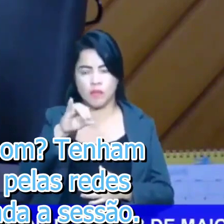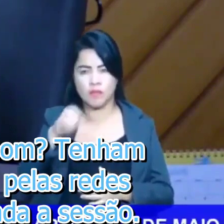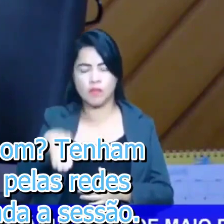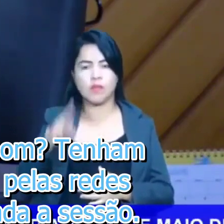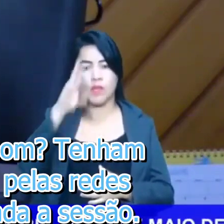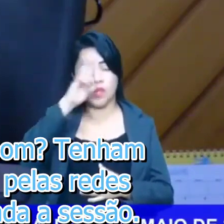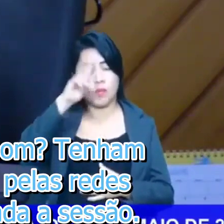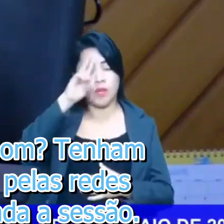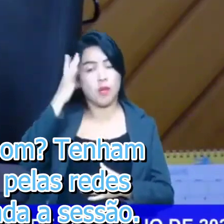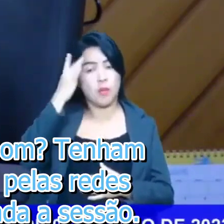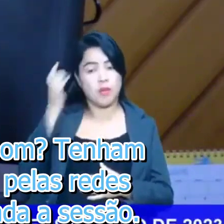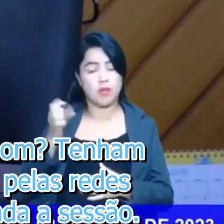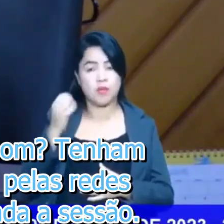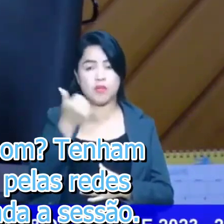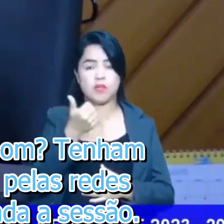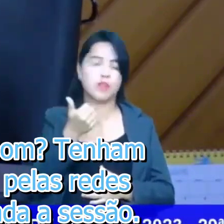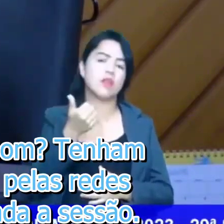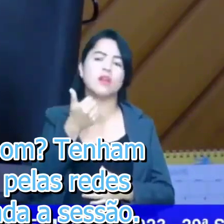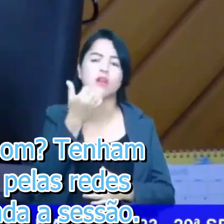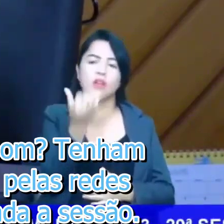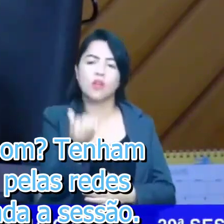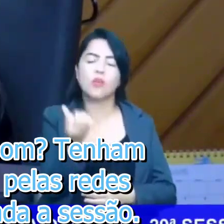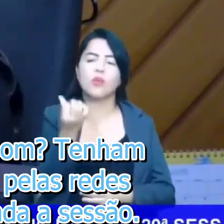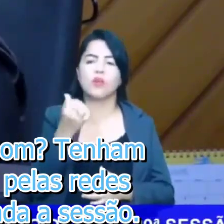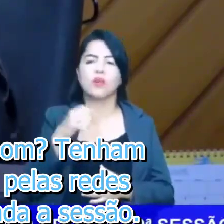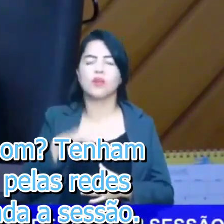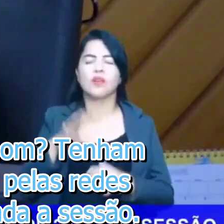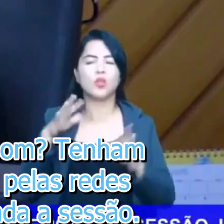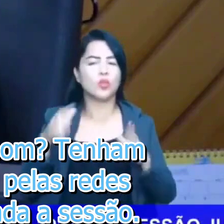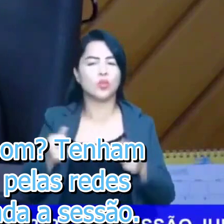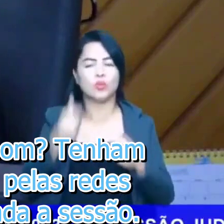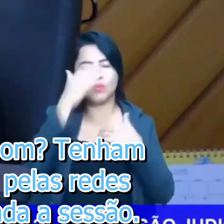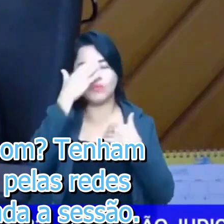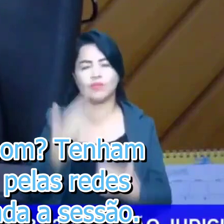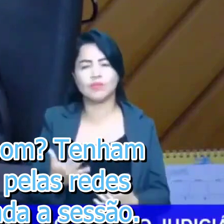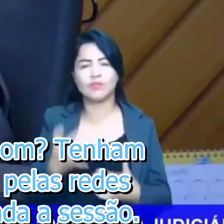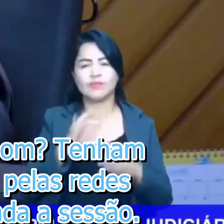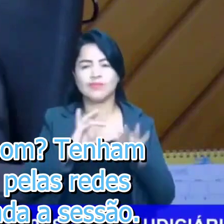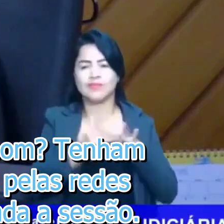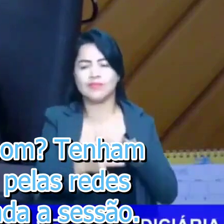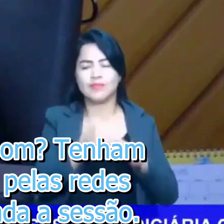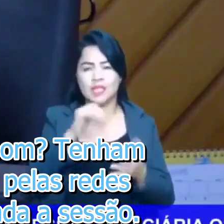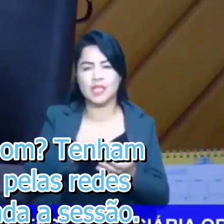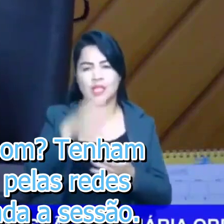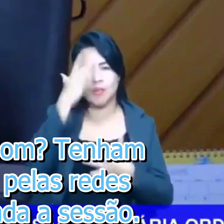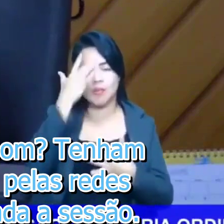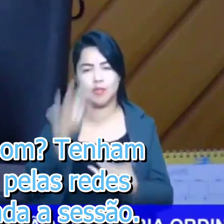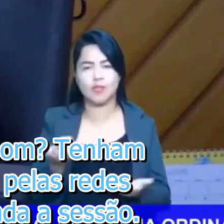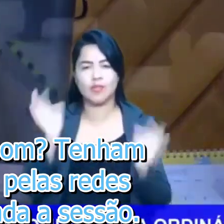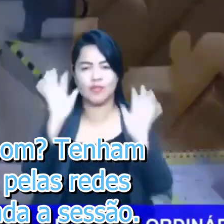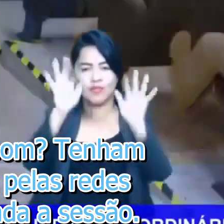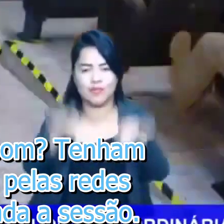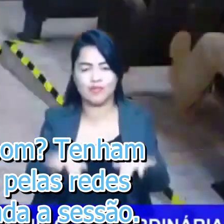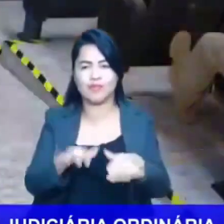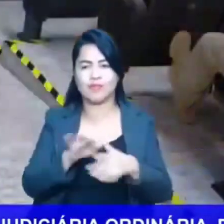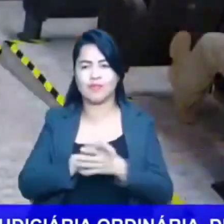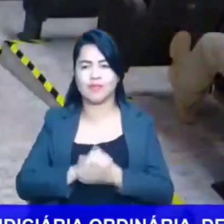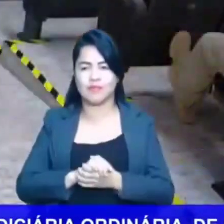horas, tá bom? Tenham todos um bom resto de dia, a todos que nos acompanham pelas redes sociais, até amanhã, se Deus quiser. Está declarada encerrada a sessão.